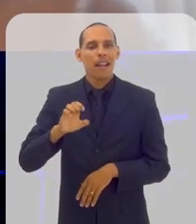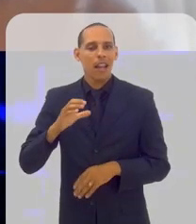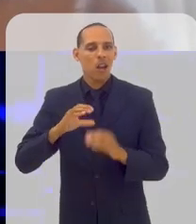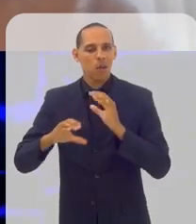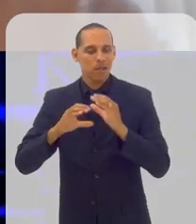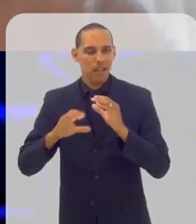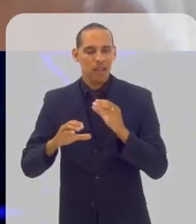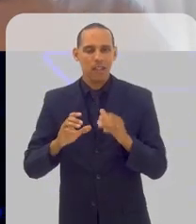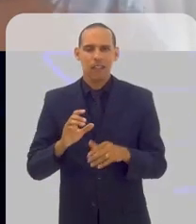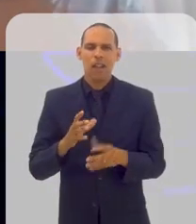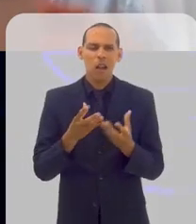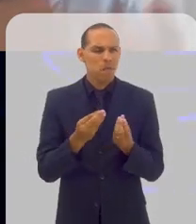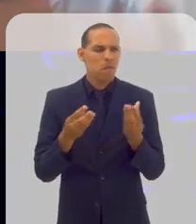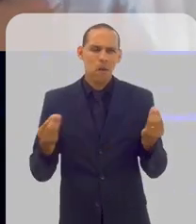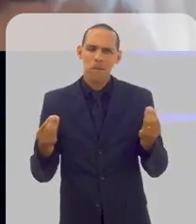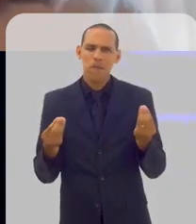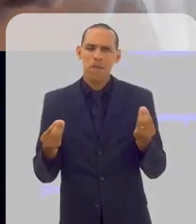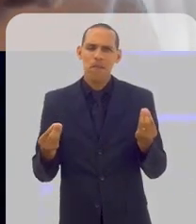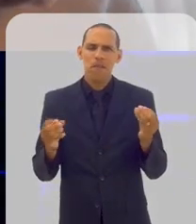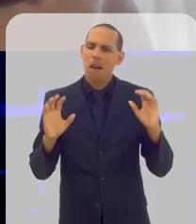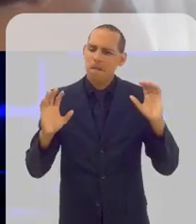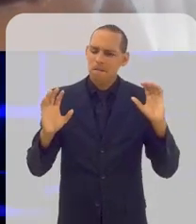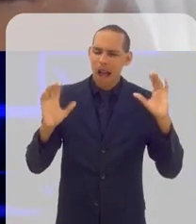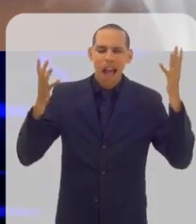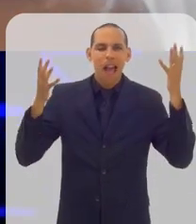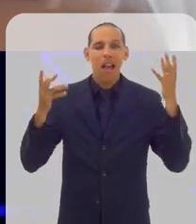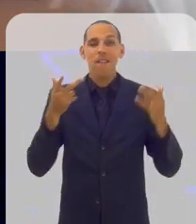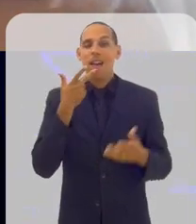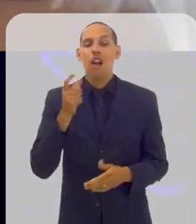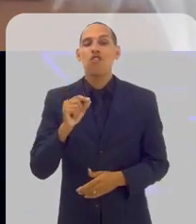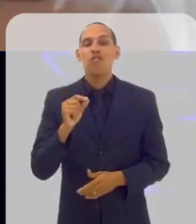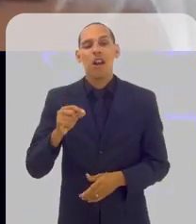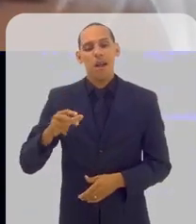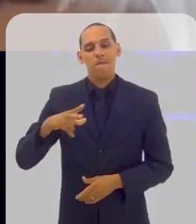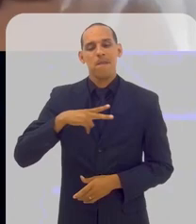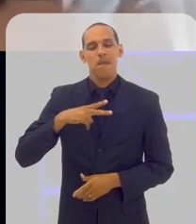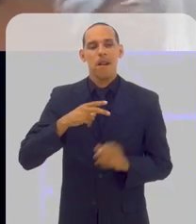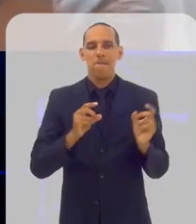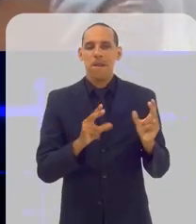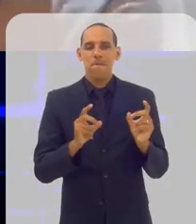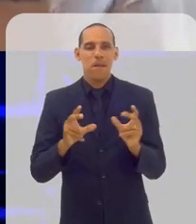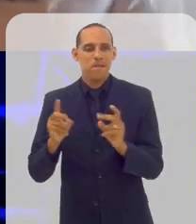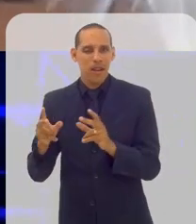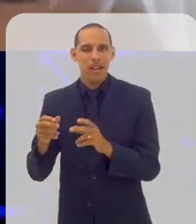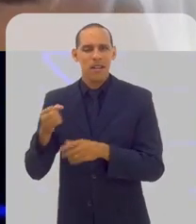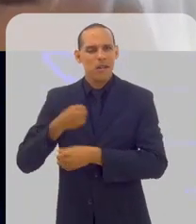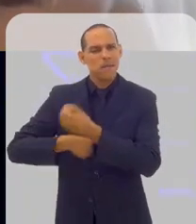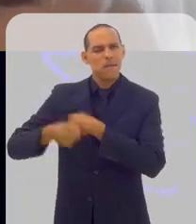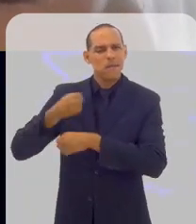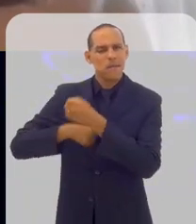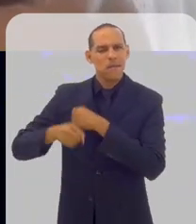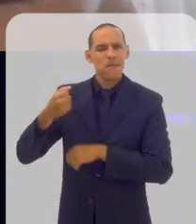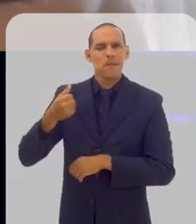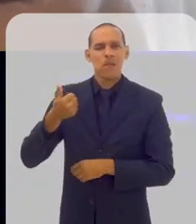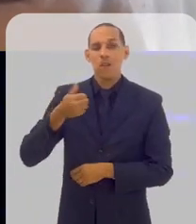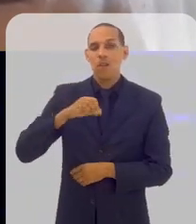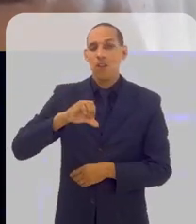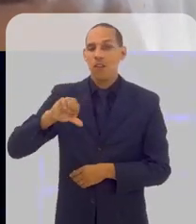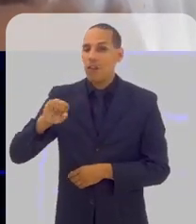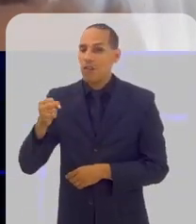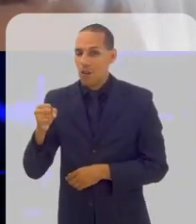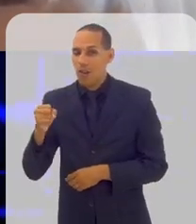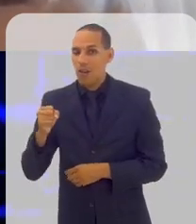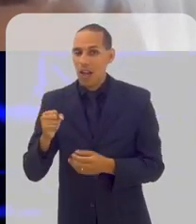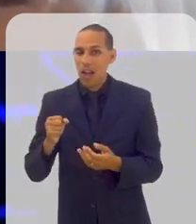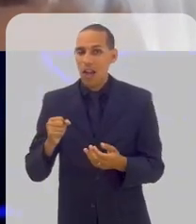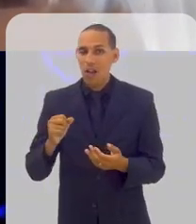de telecomunicações. E tem muita gente que comemora, dizendo que a privatização do setor de telecomunicações, que aconteceu em 98, um quarto